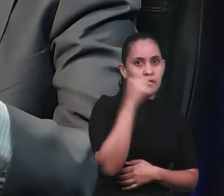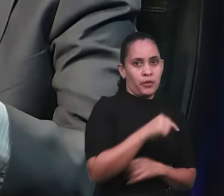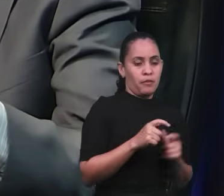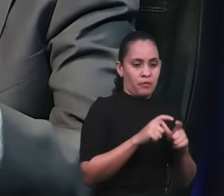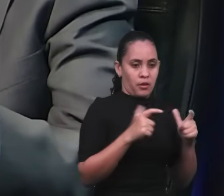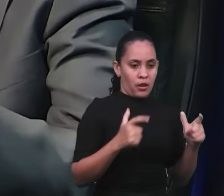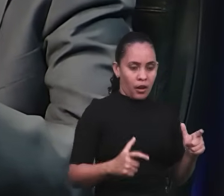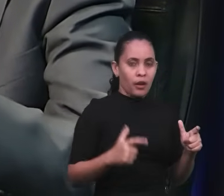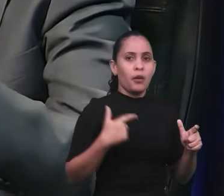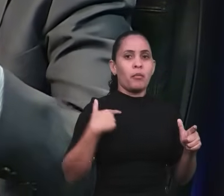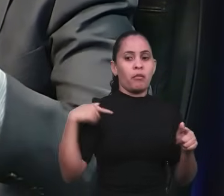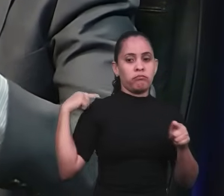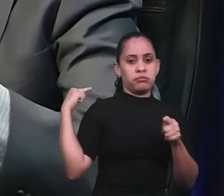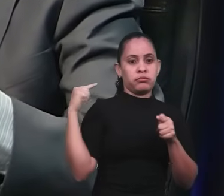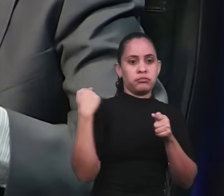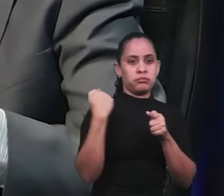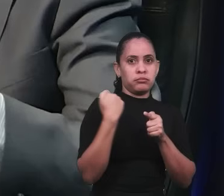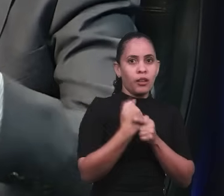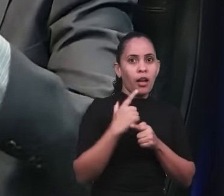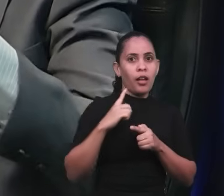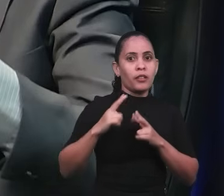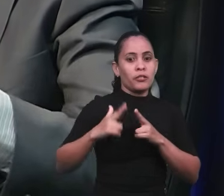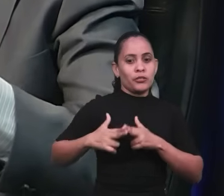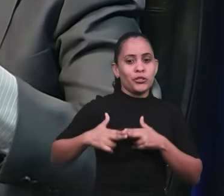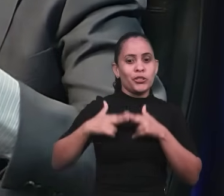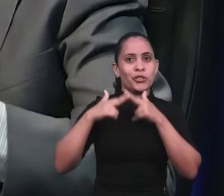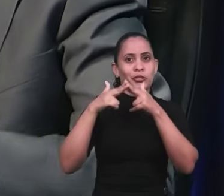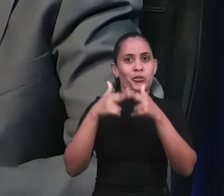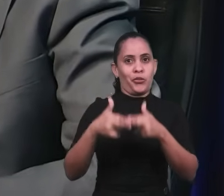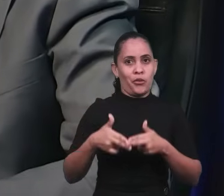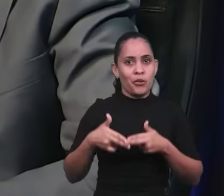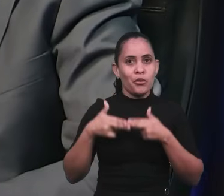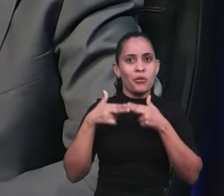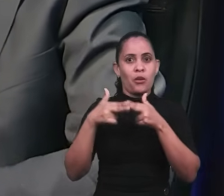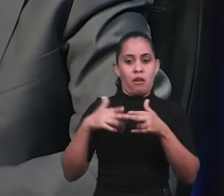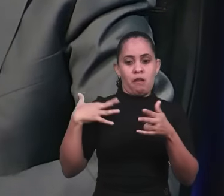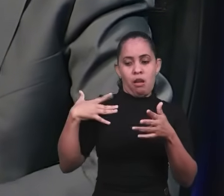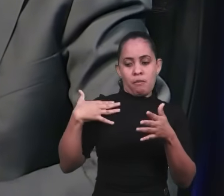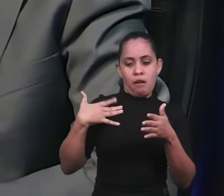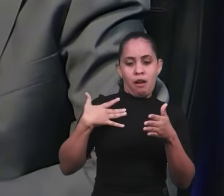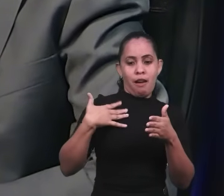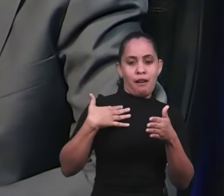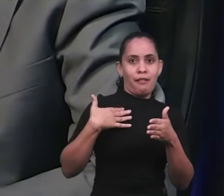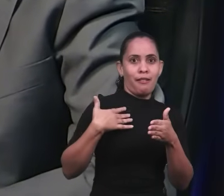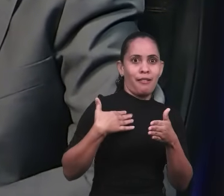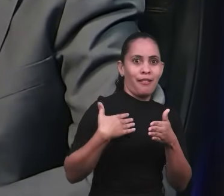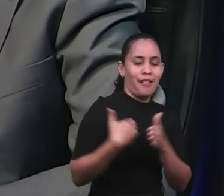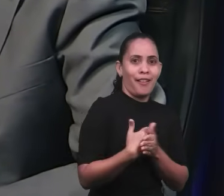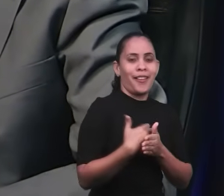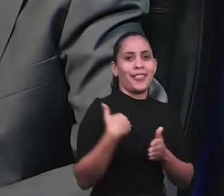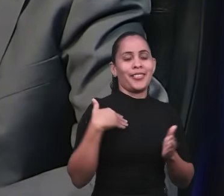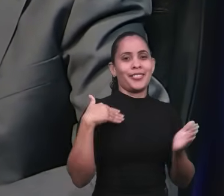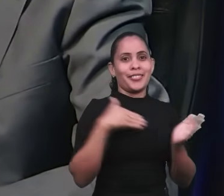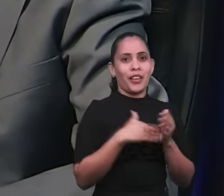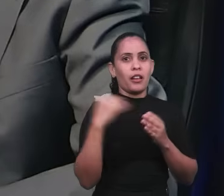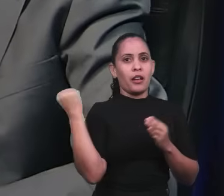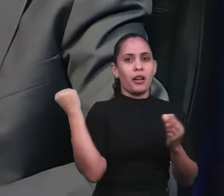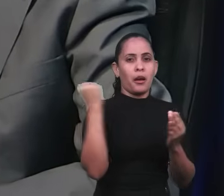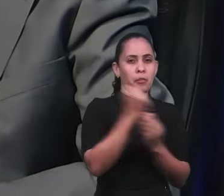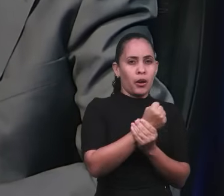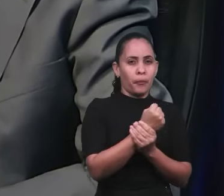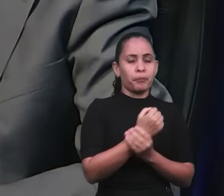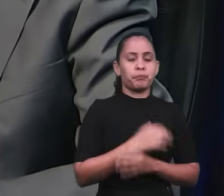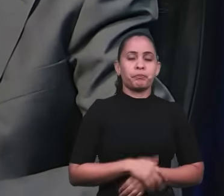Noé, que alcançou o pai a ele, e a palavra fala que Abraão